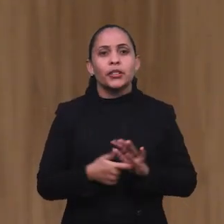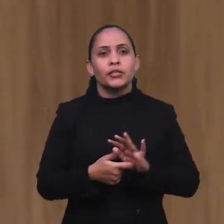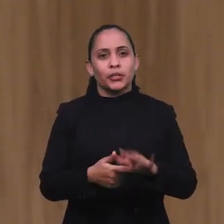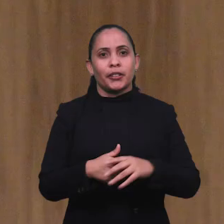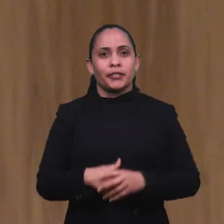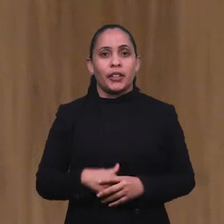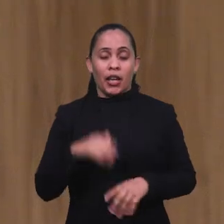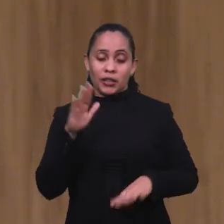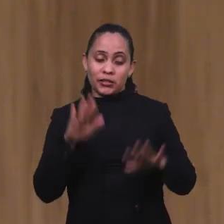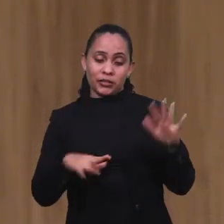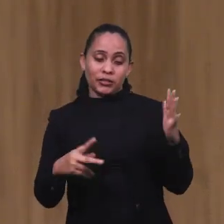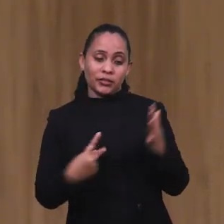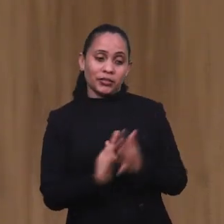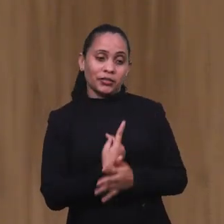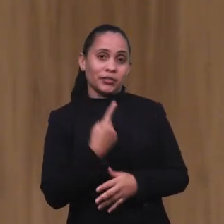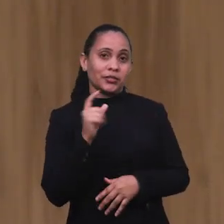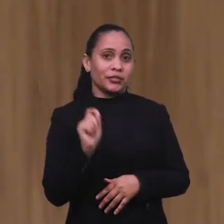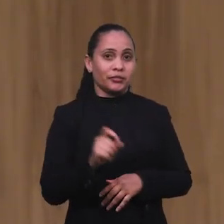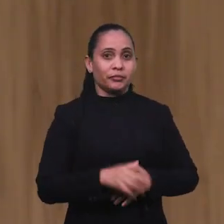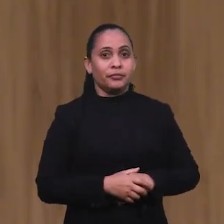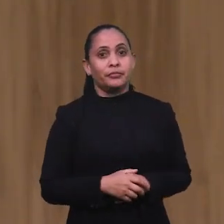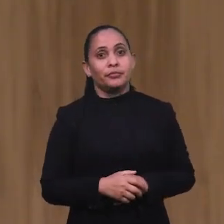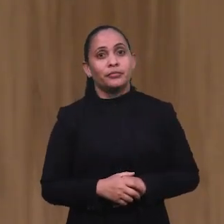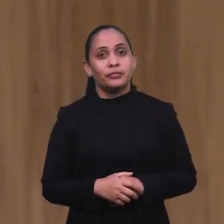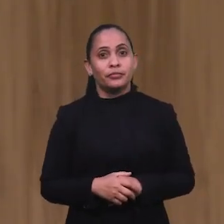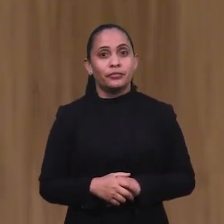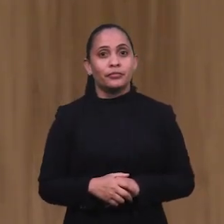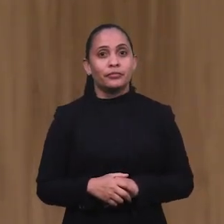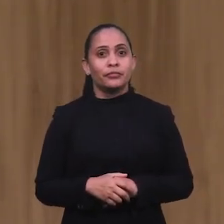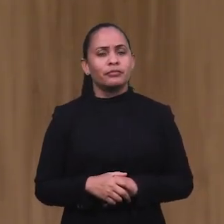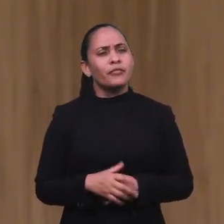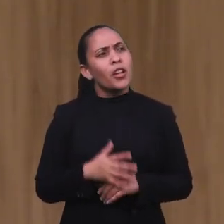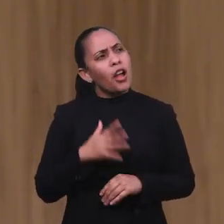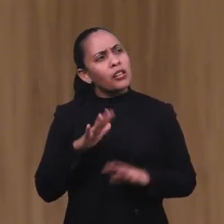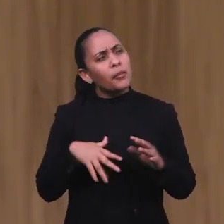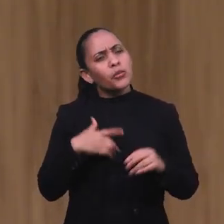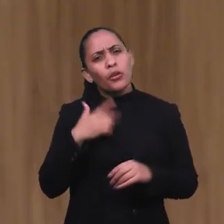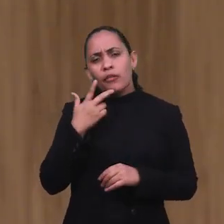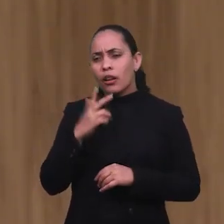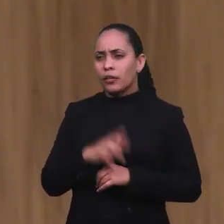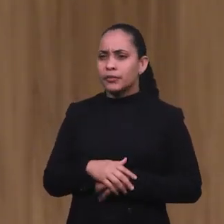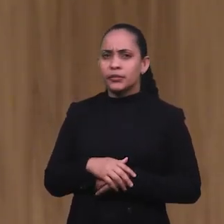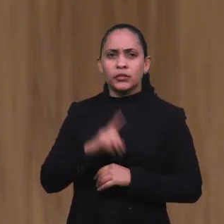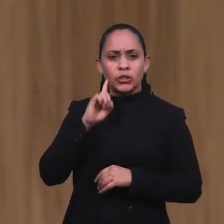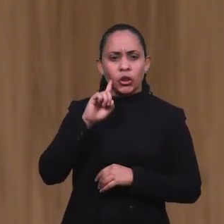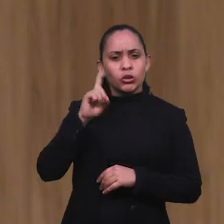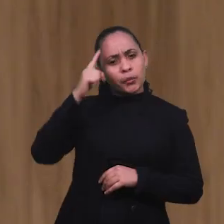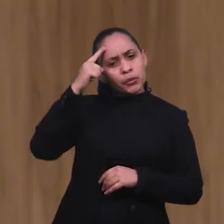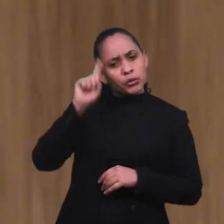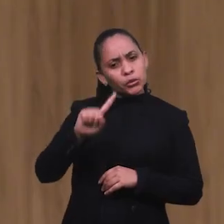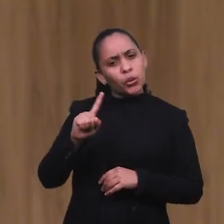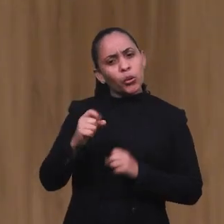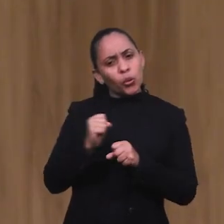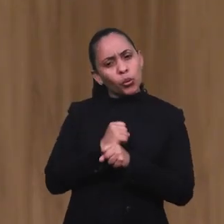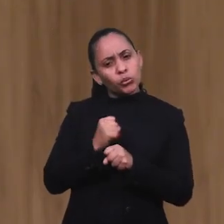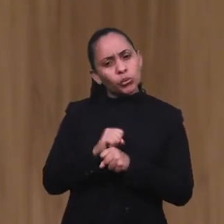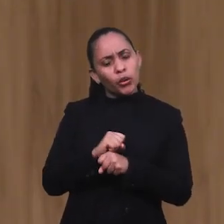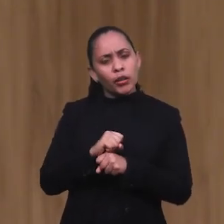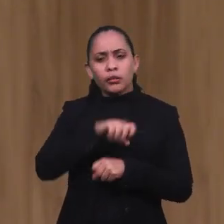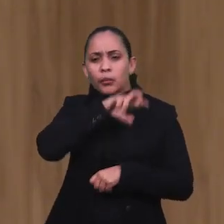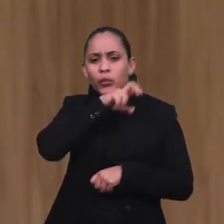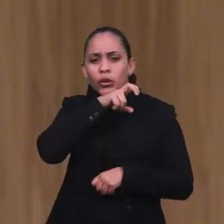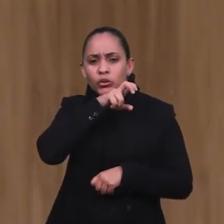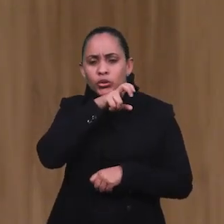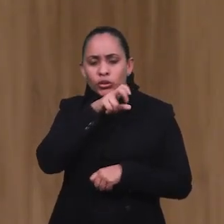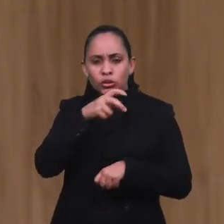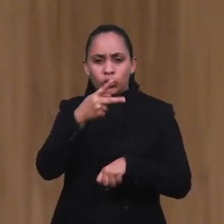às vezes tem algum romano que alega o seguinte: não, mas Deus mandou construir uma serpente de bronze para, quando